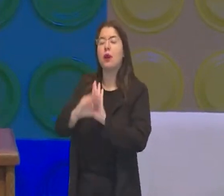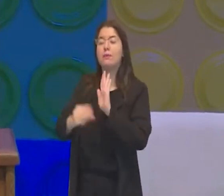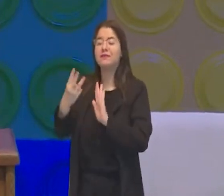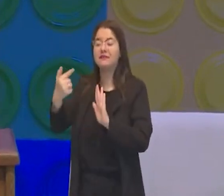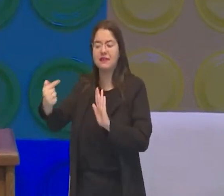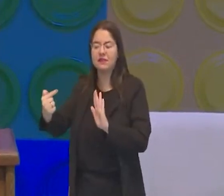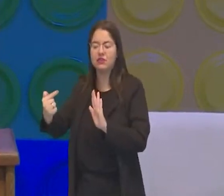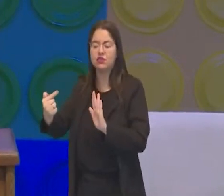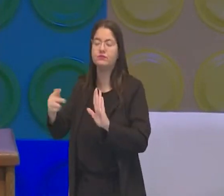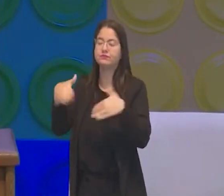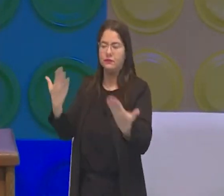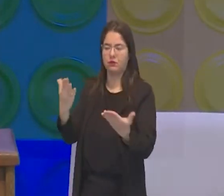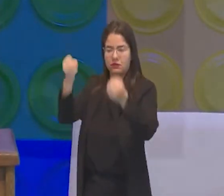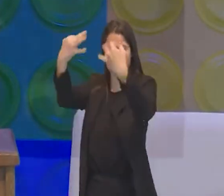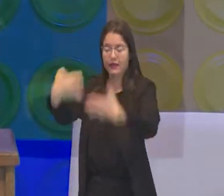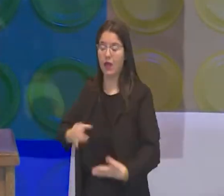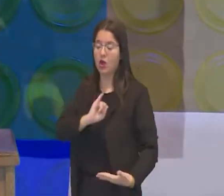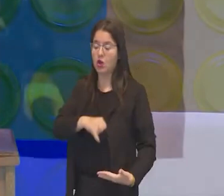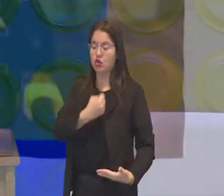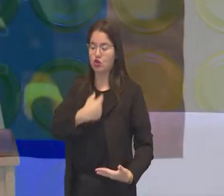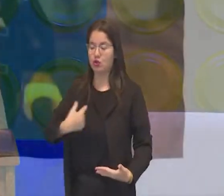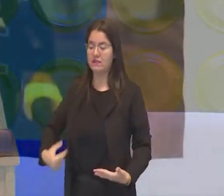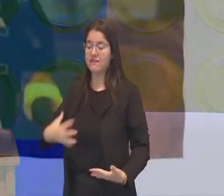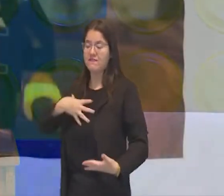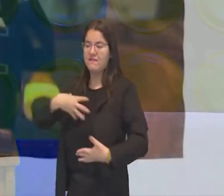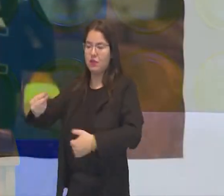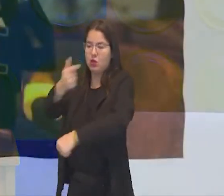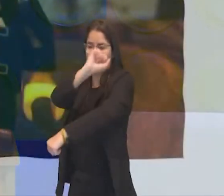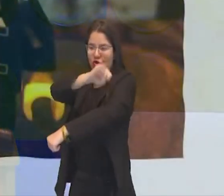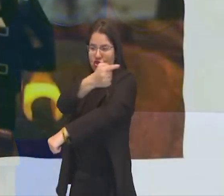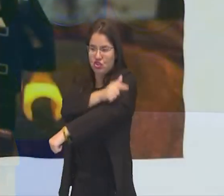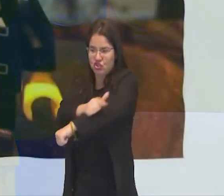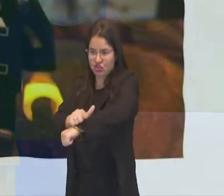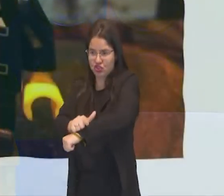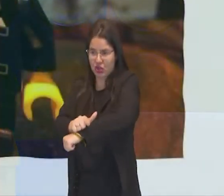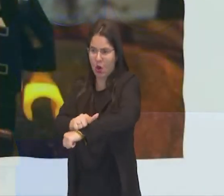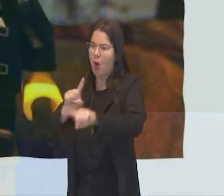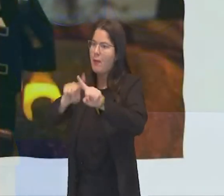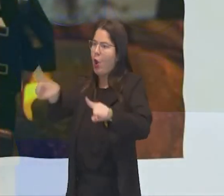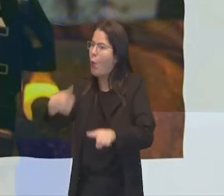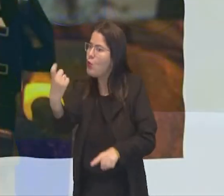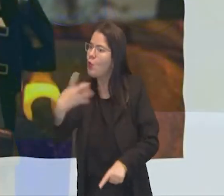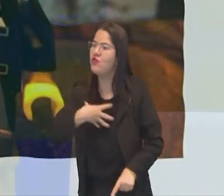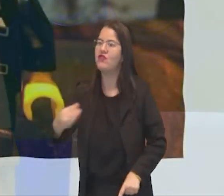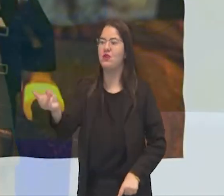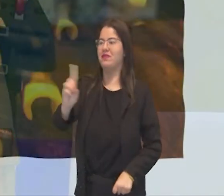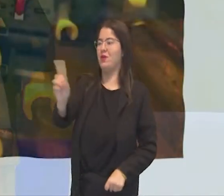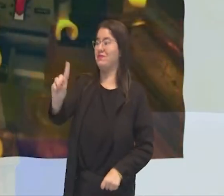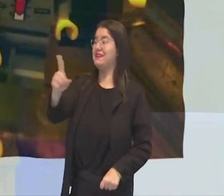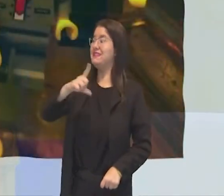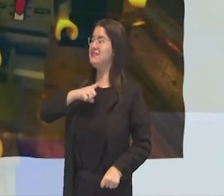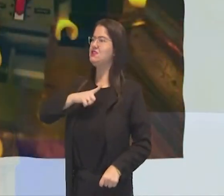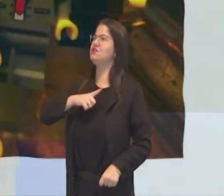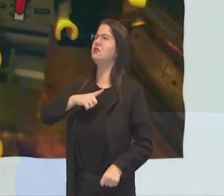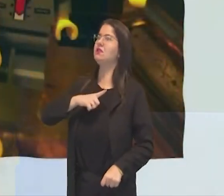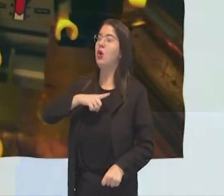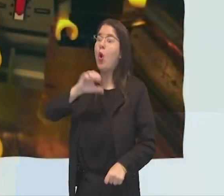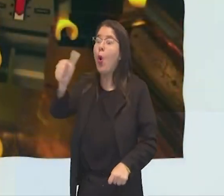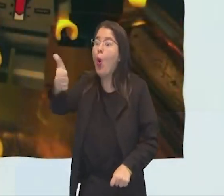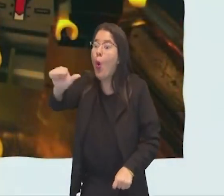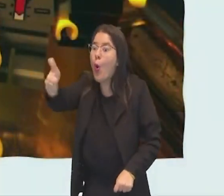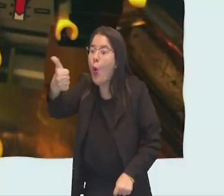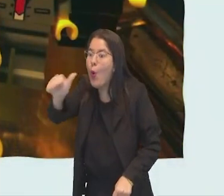José era filho de Jacó, mas ele não era o único filho. Ele tinha mais